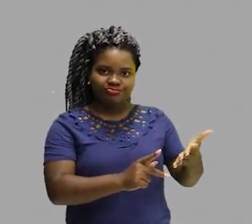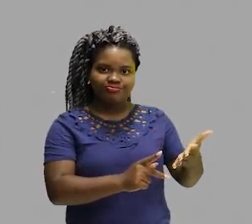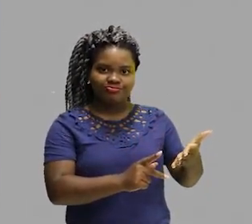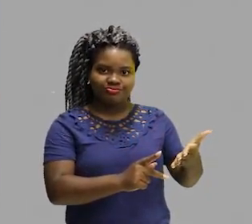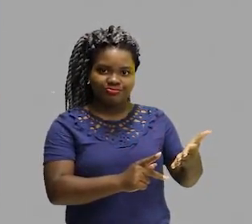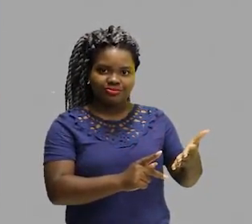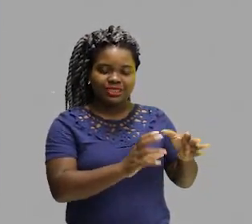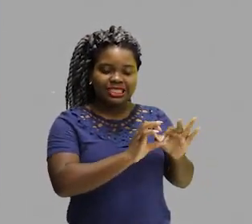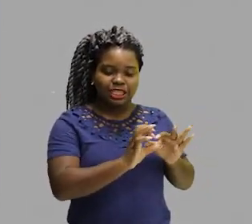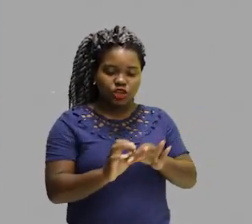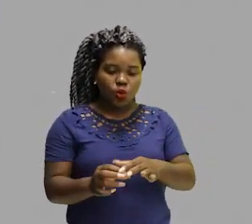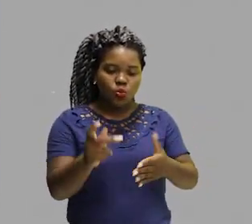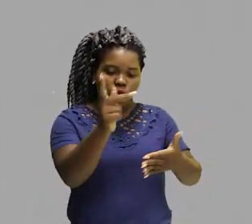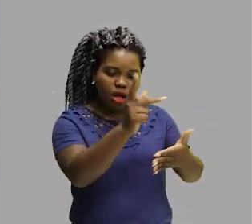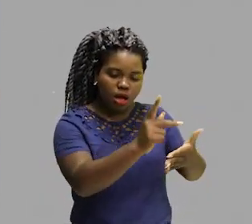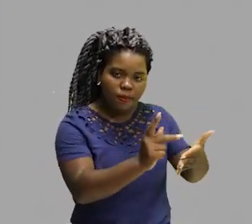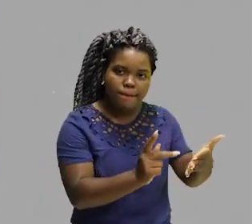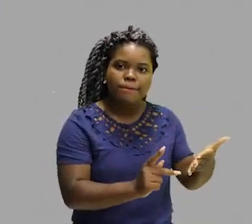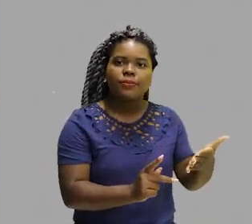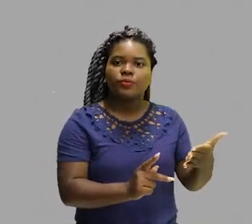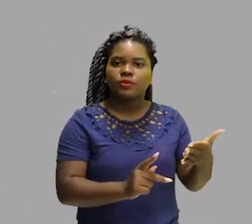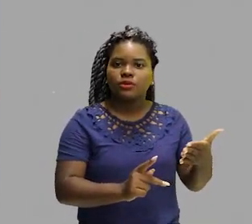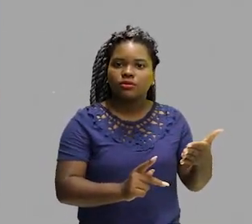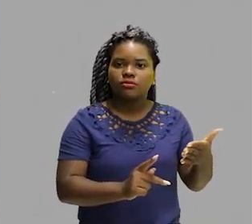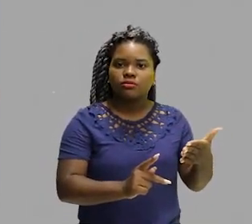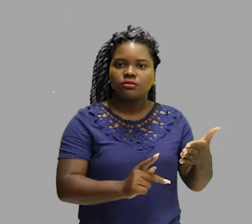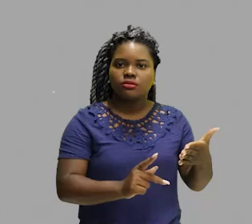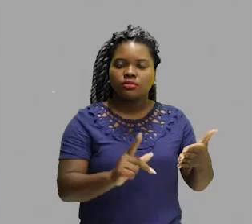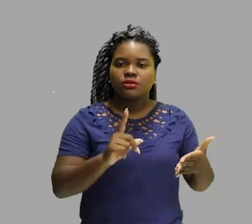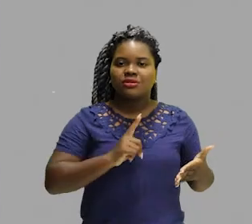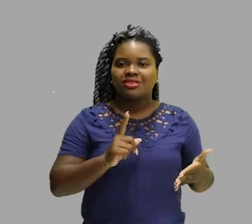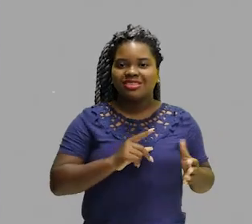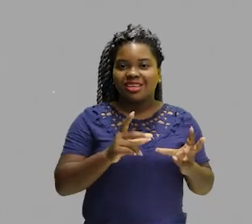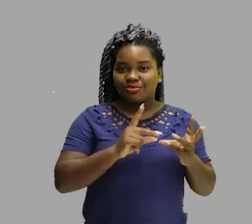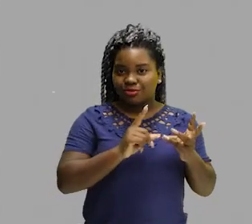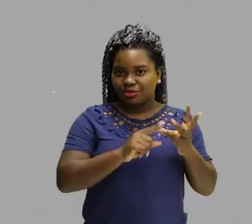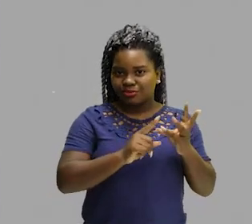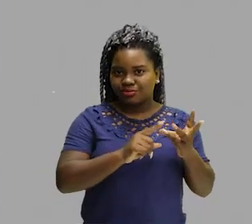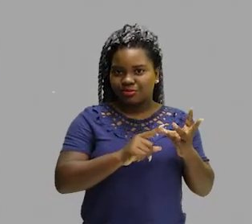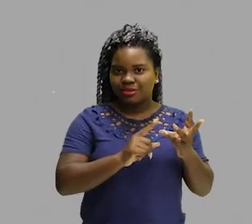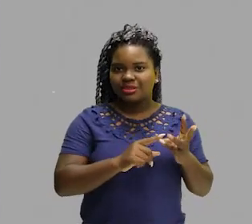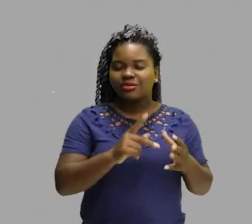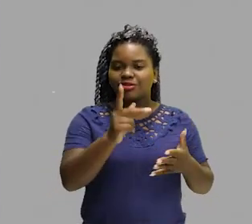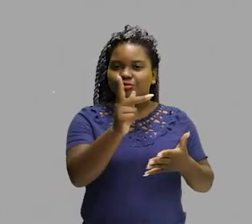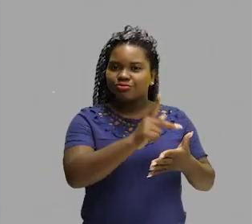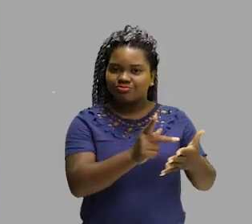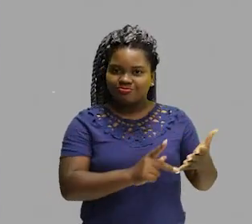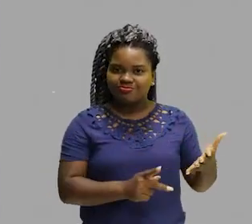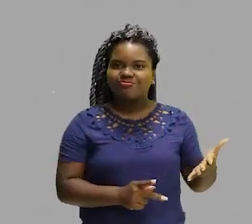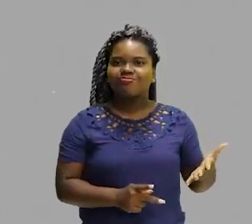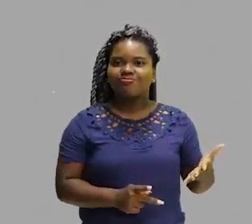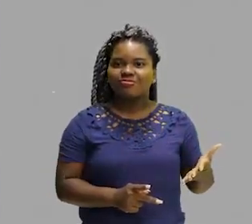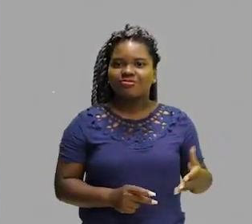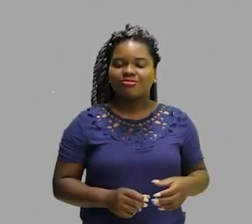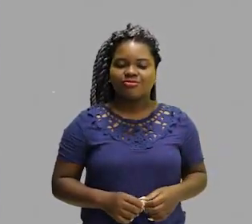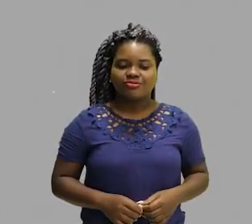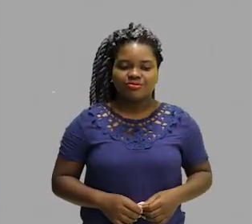compasso, dessa versificação que eu falei na aula anterior, nós temos as sílabas poéticas. Hoje a gente vai falar de o que é sílaba poética, você vai